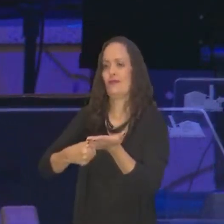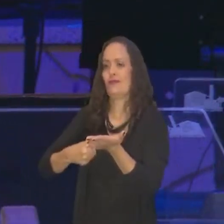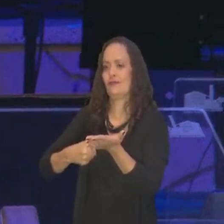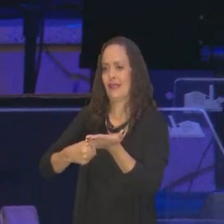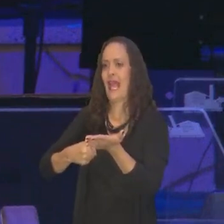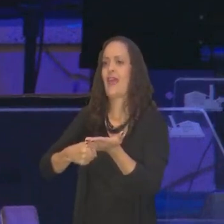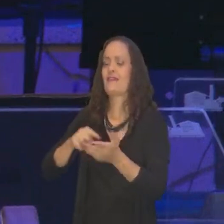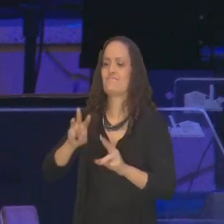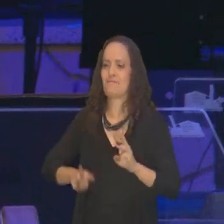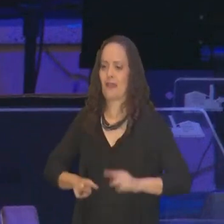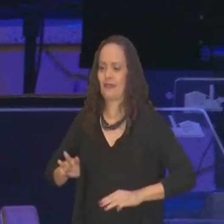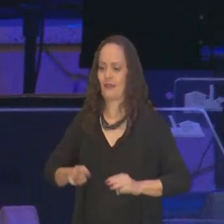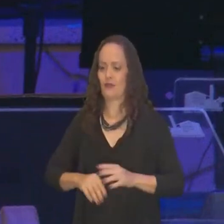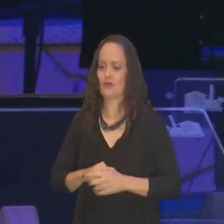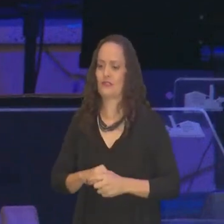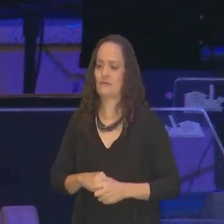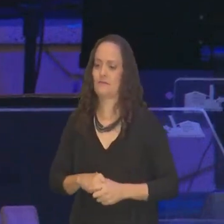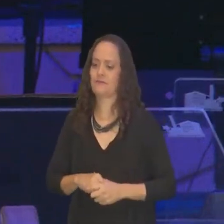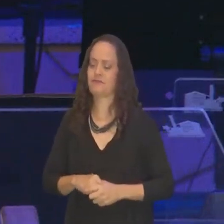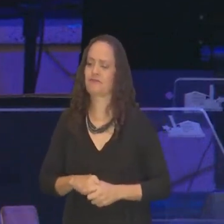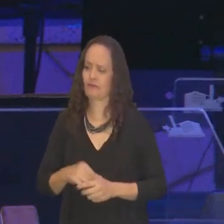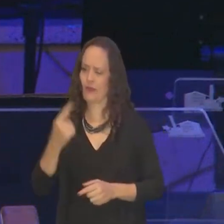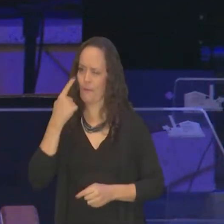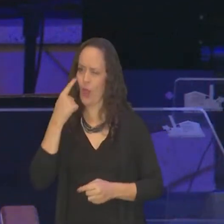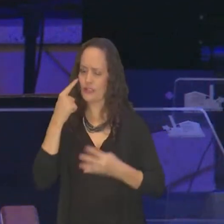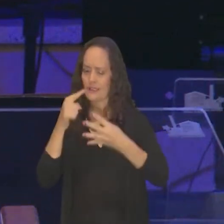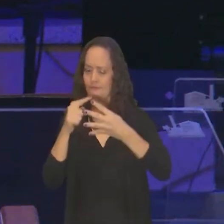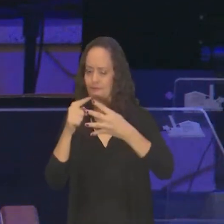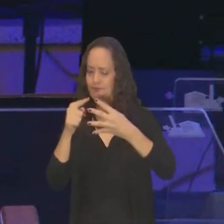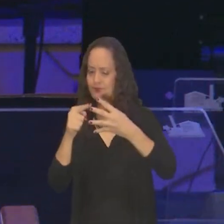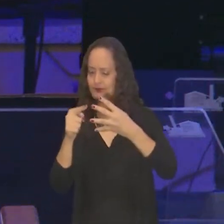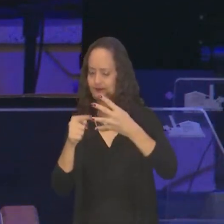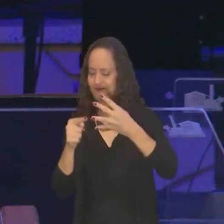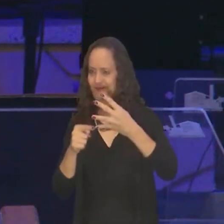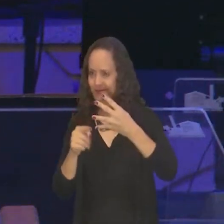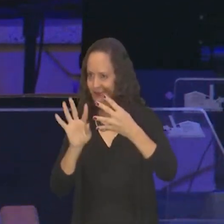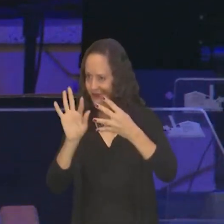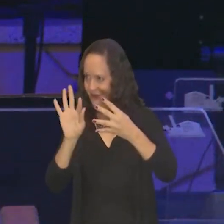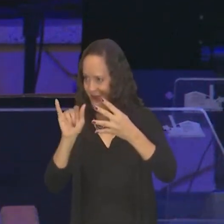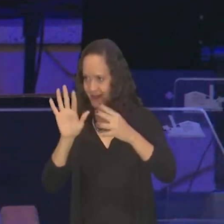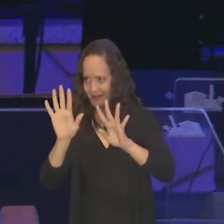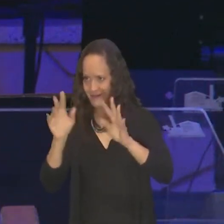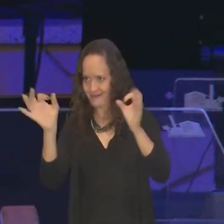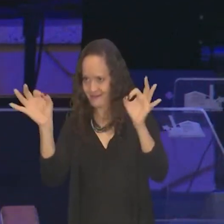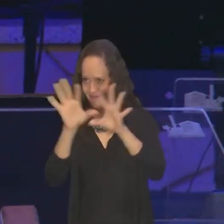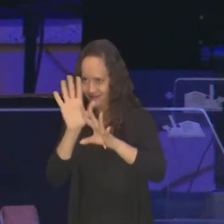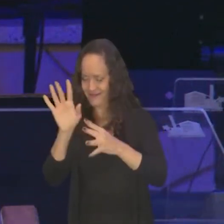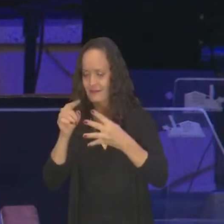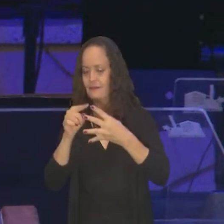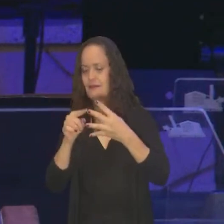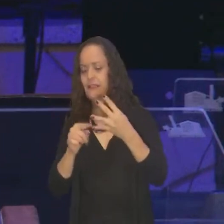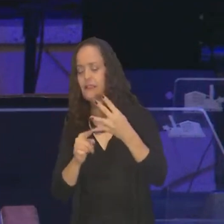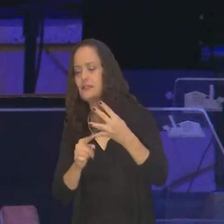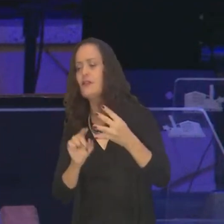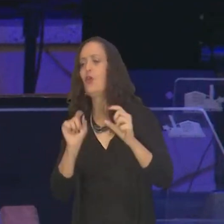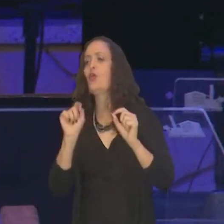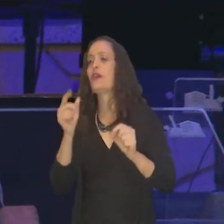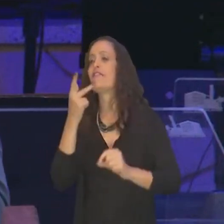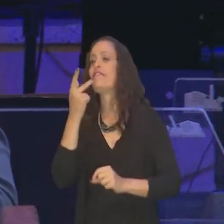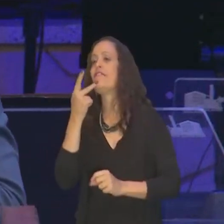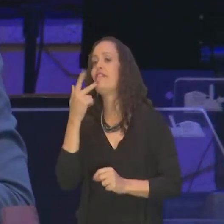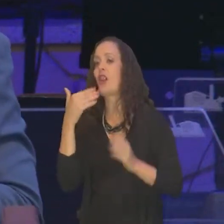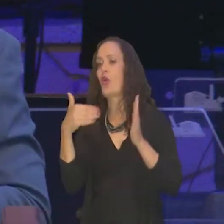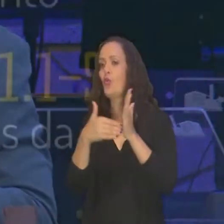Pode voltar, irmã, à tela das nossas profecias, nós já estamos terminando. Nós temos a próxima profecia, que é a profecia